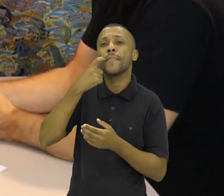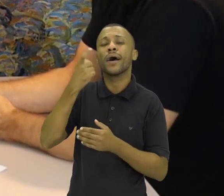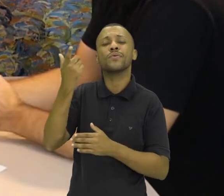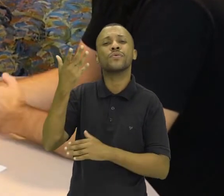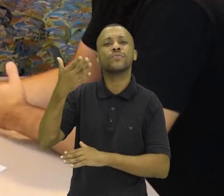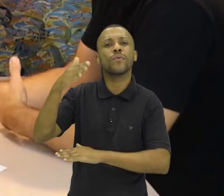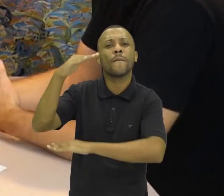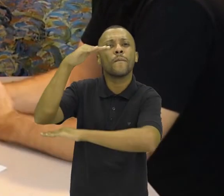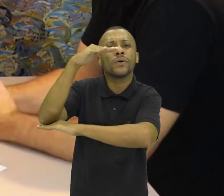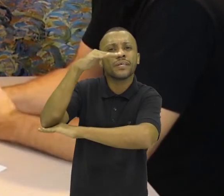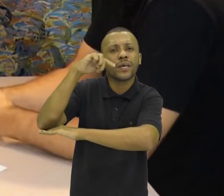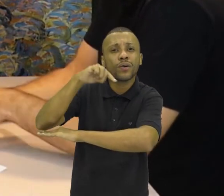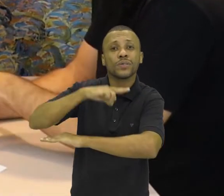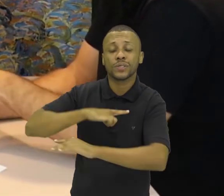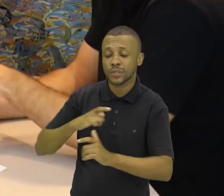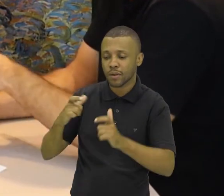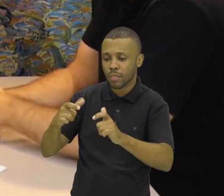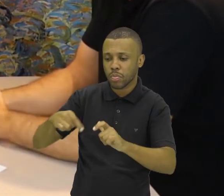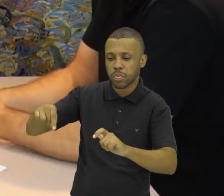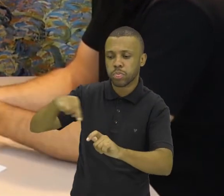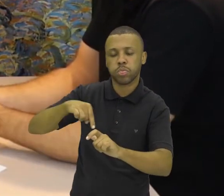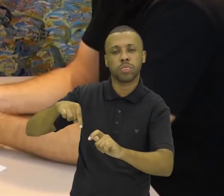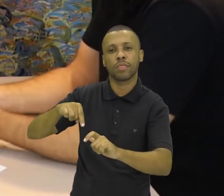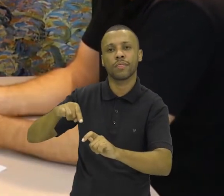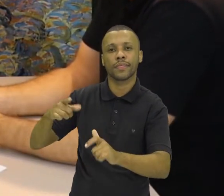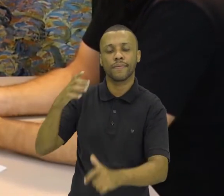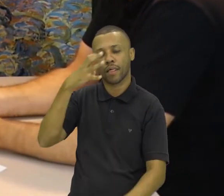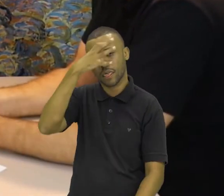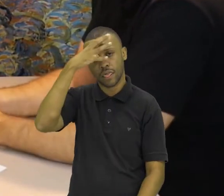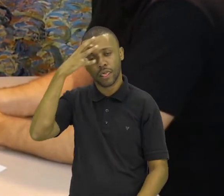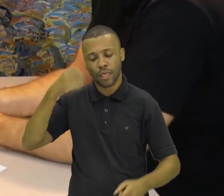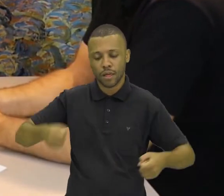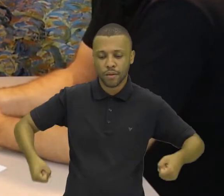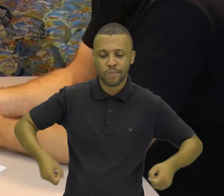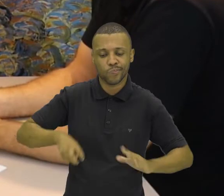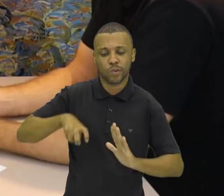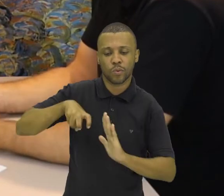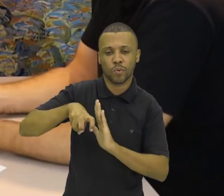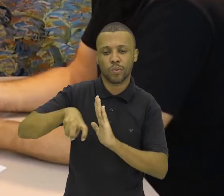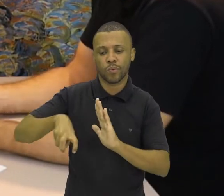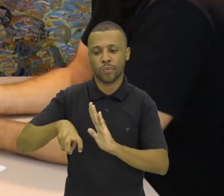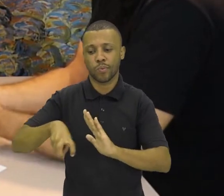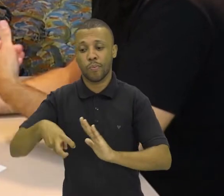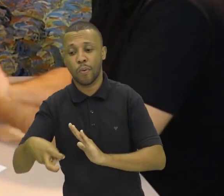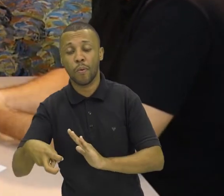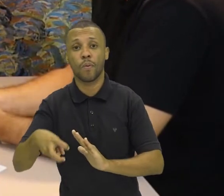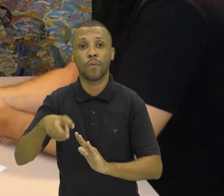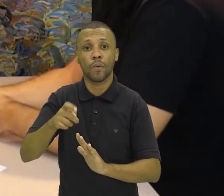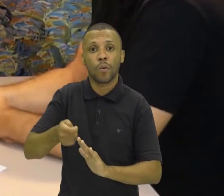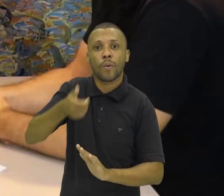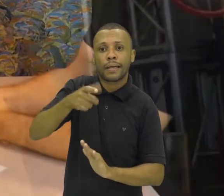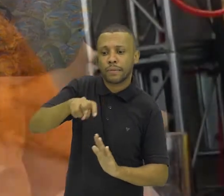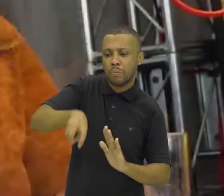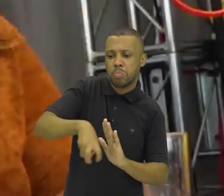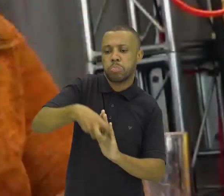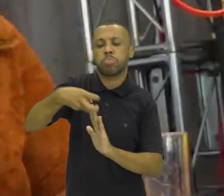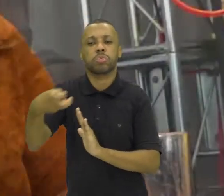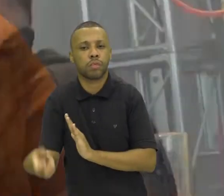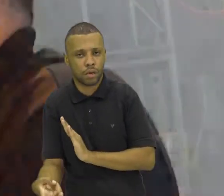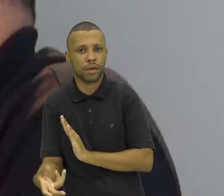da Marinha ali, tem Sim. por ali tem um buraco ali, eu tava distraído, com Sim. pressa, a rodinha